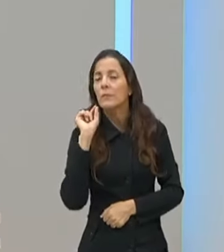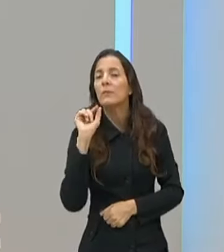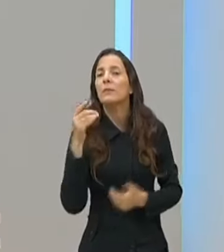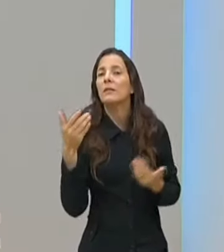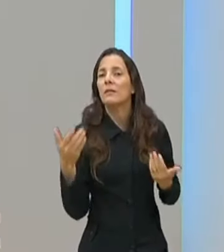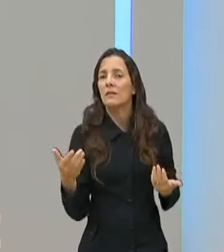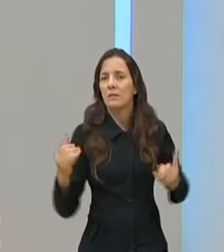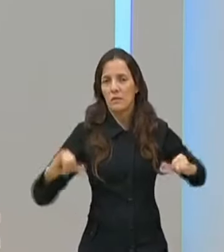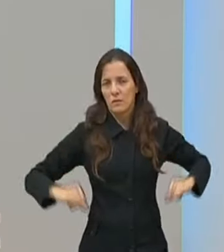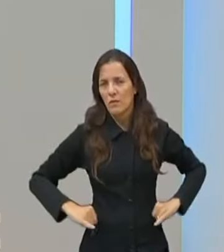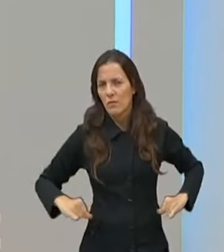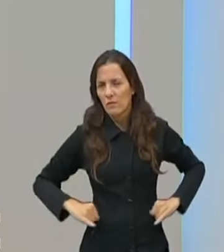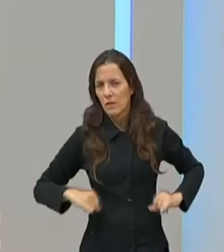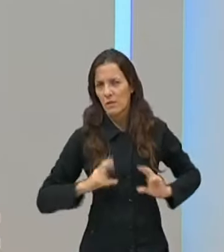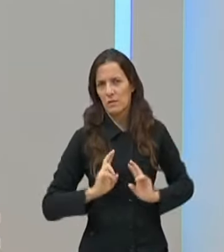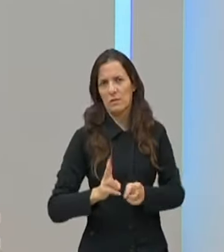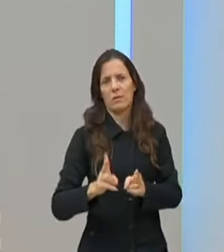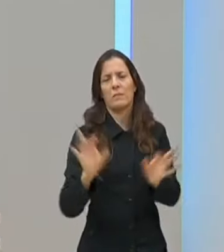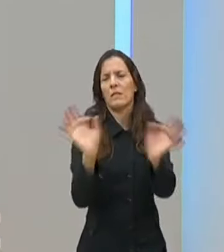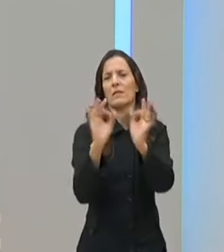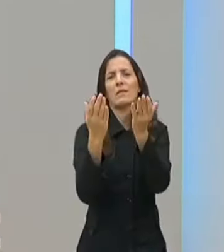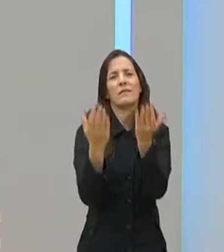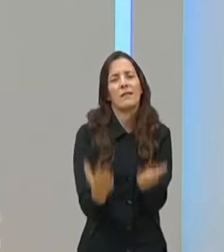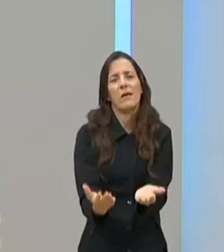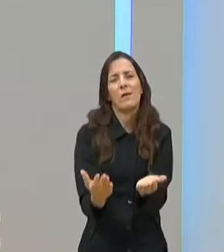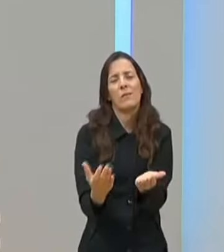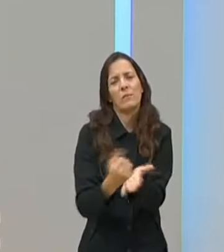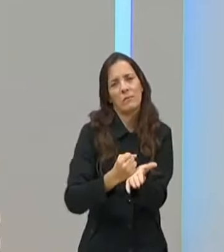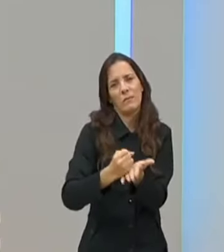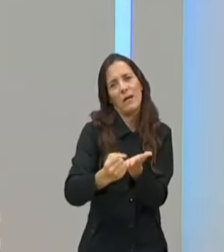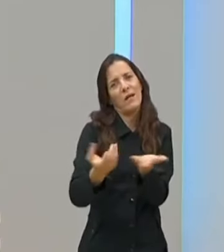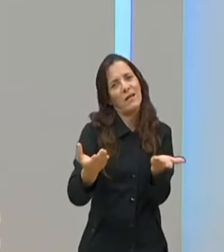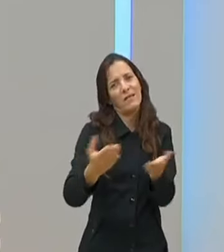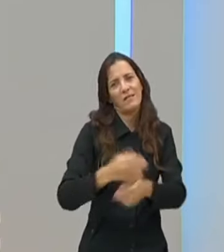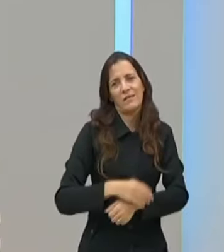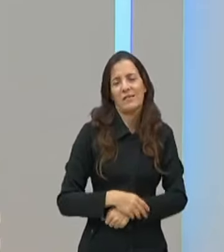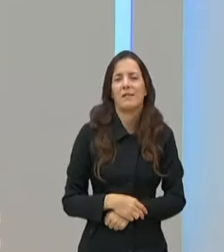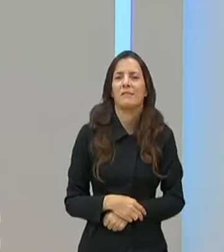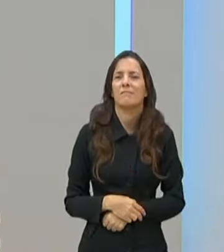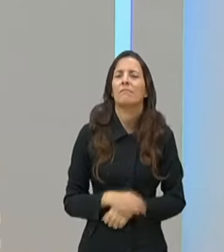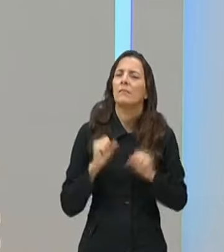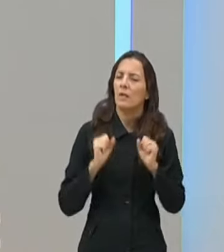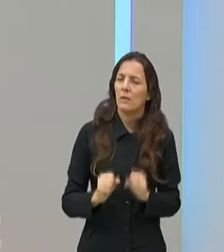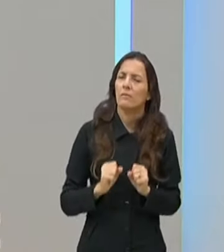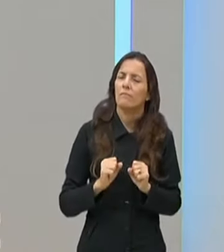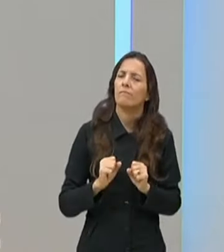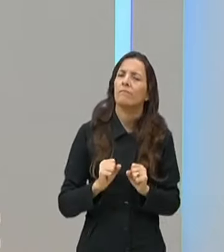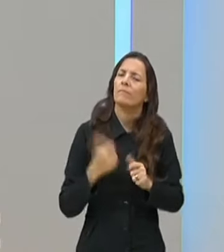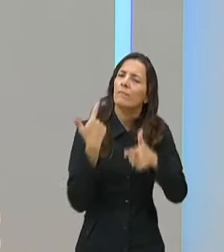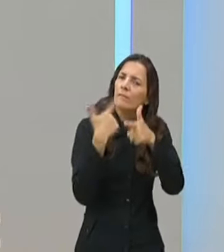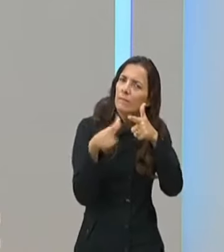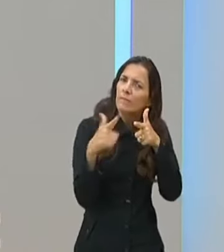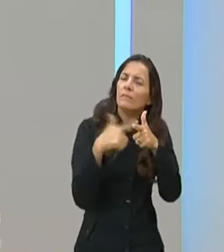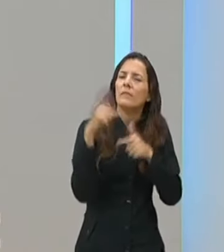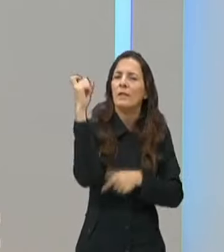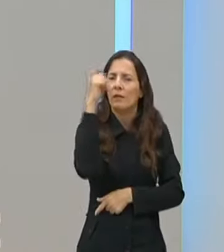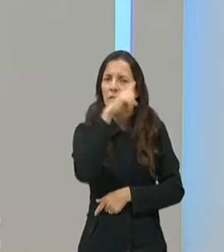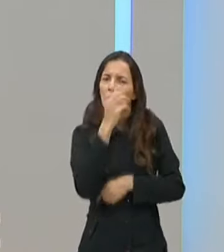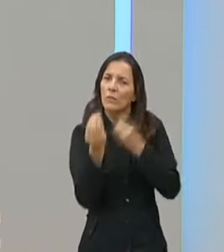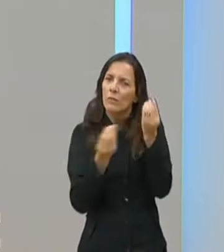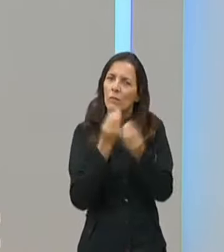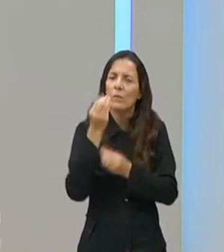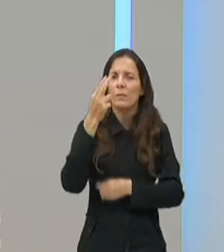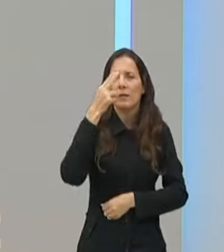é para sempre. Enfrentar as lutas nesta vida como cristão tem o seu